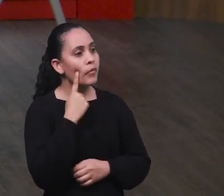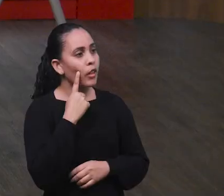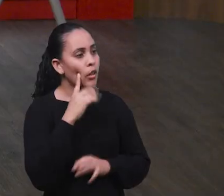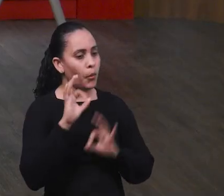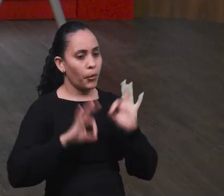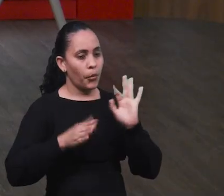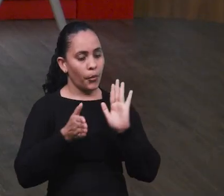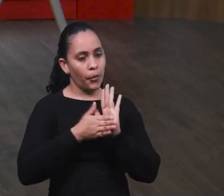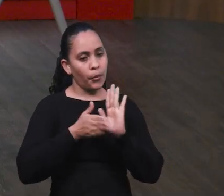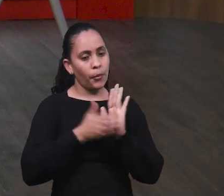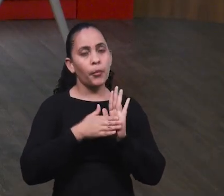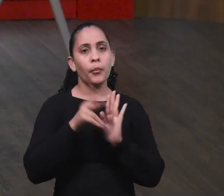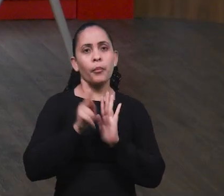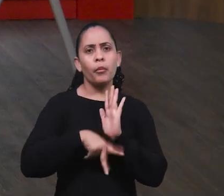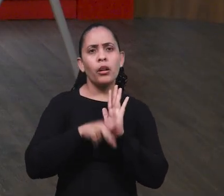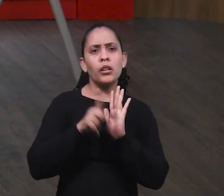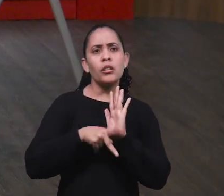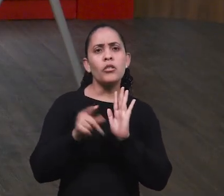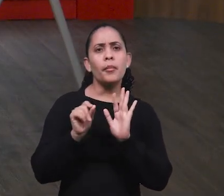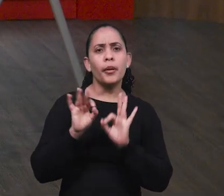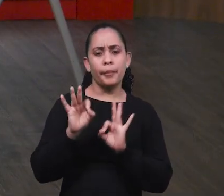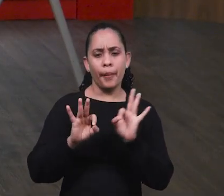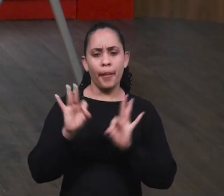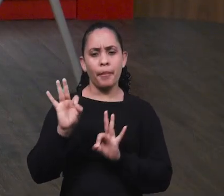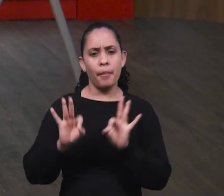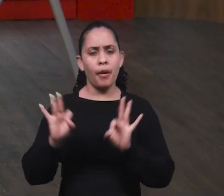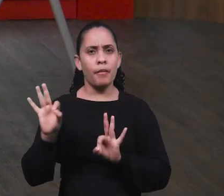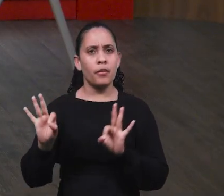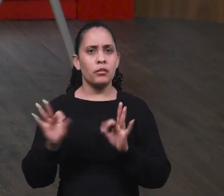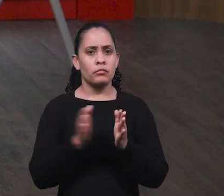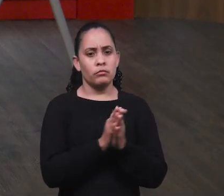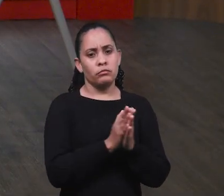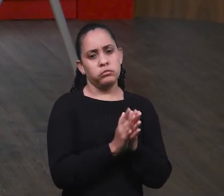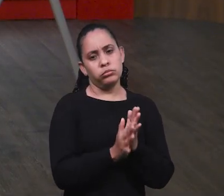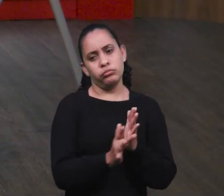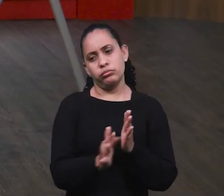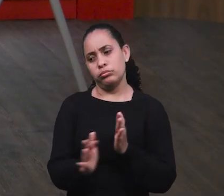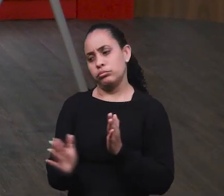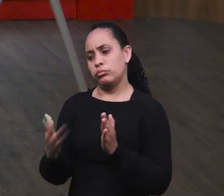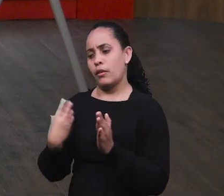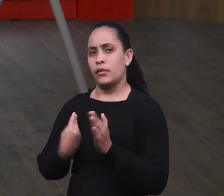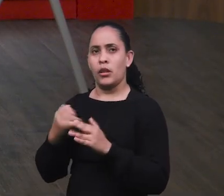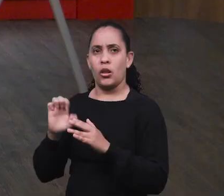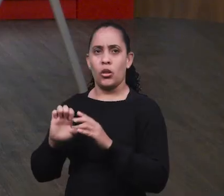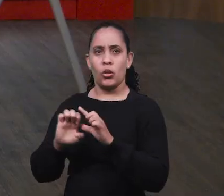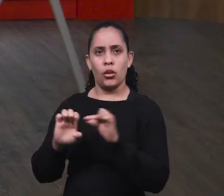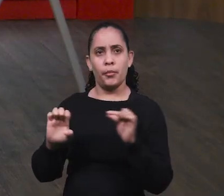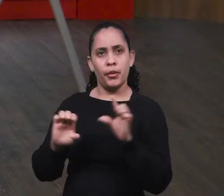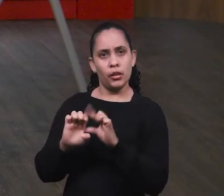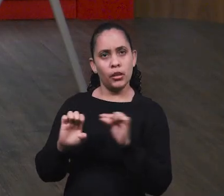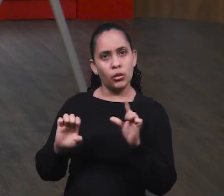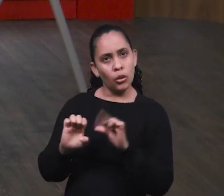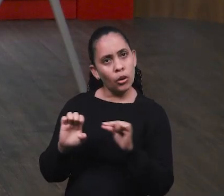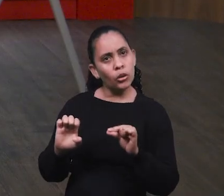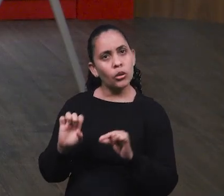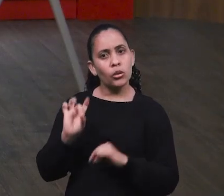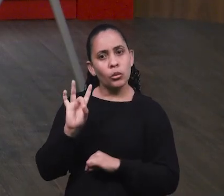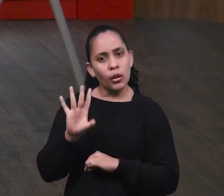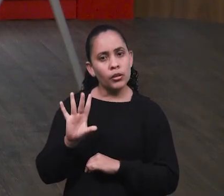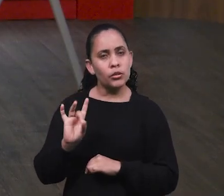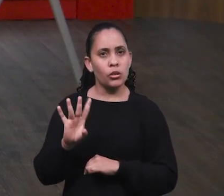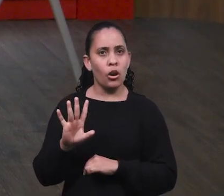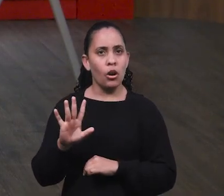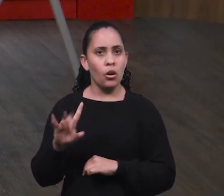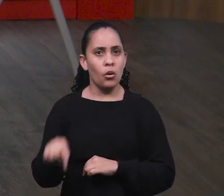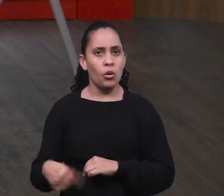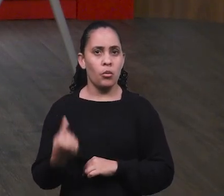o planejamento ele vai sendo feito ao longo de toda a vida do empreendimento. Não é um